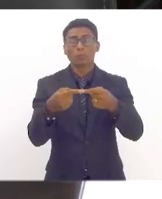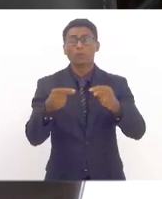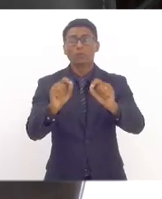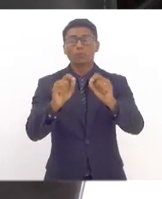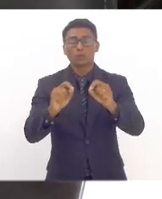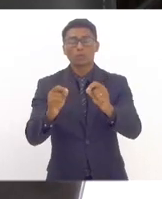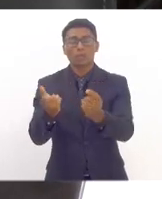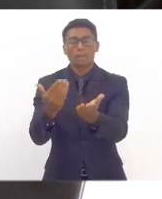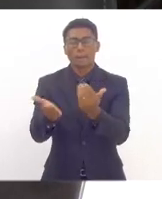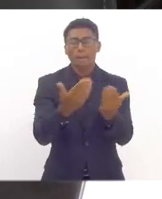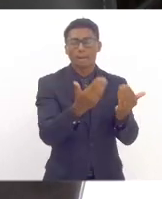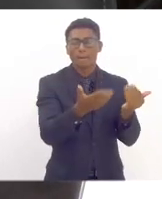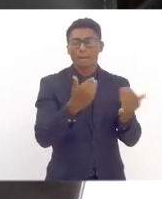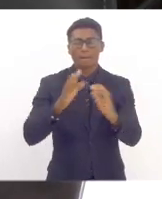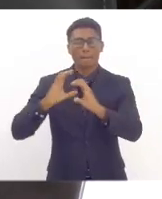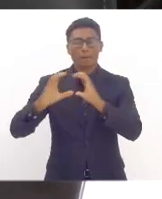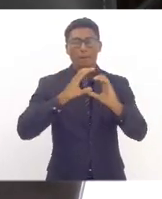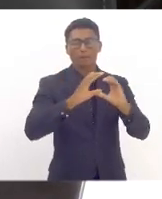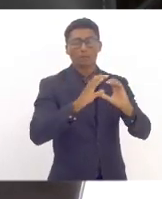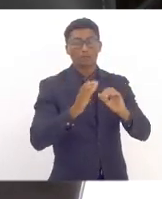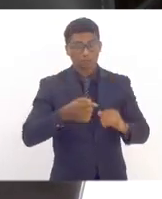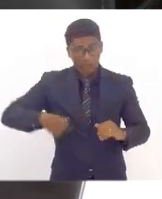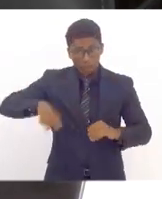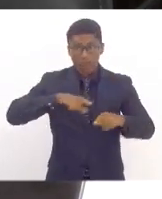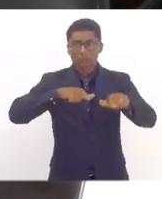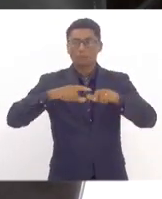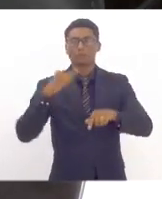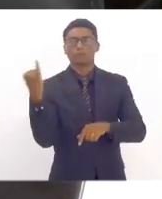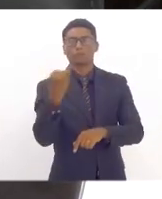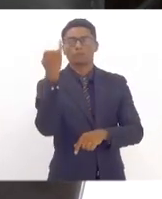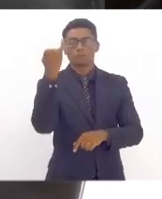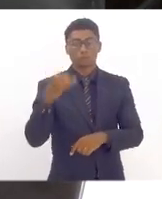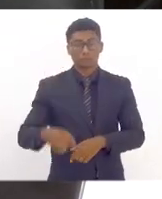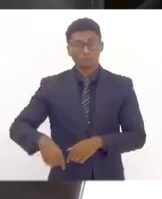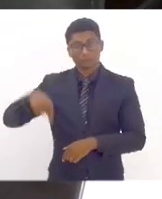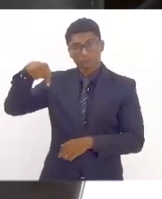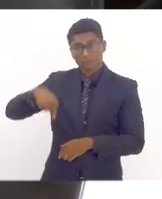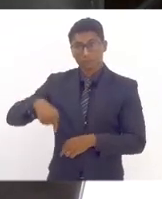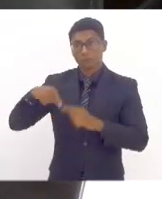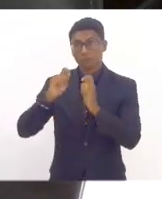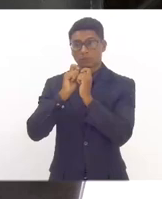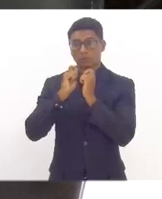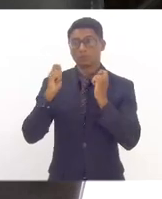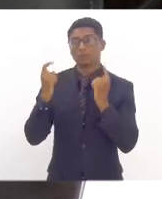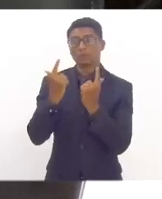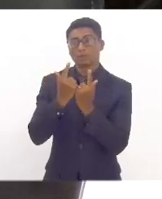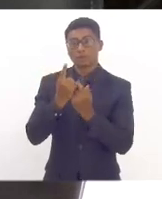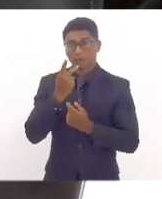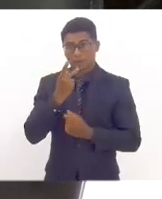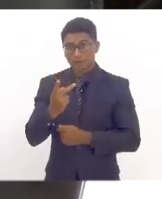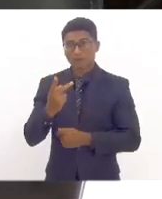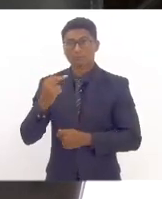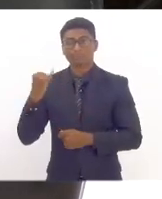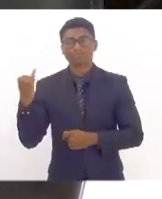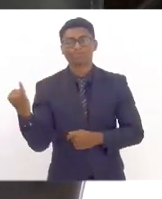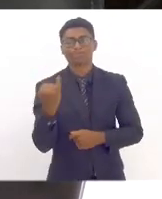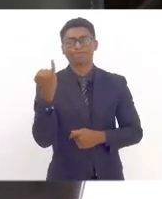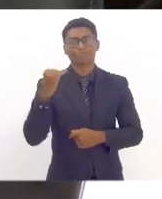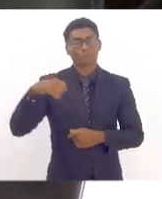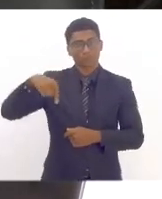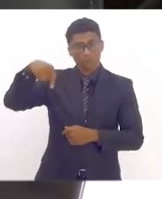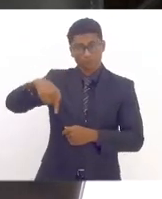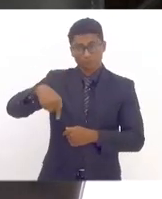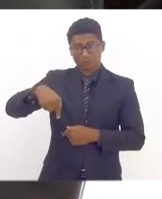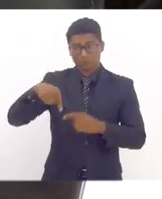tivemos um trabalho muito importante junto alérgico queria ressaltar a importância que teve alérgica